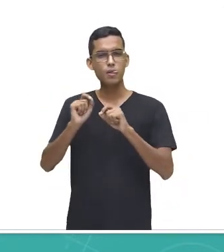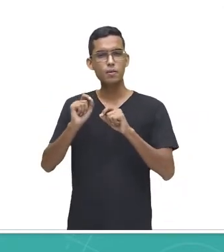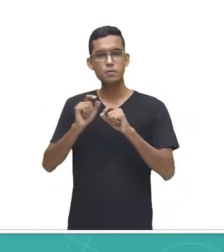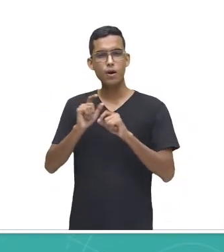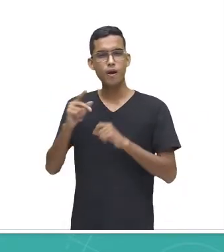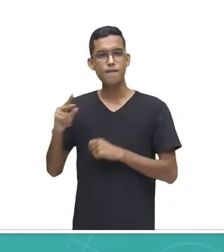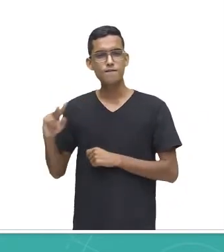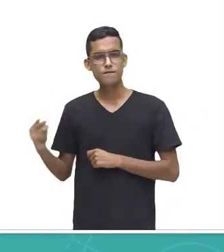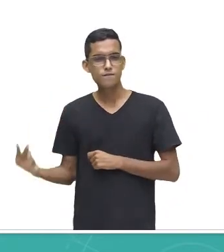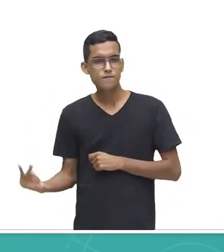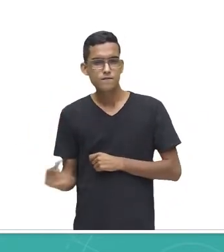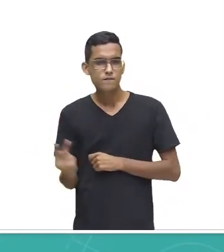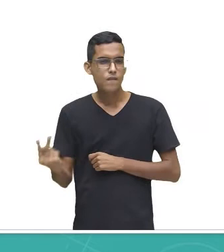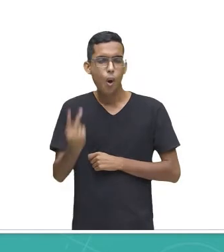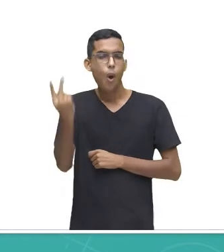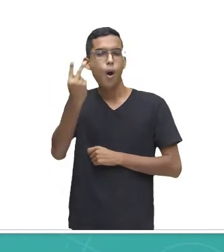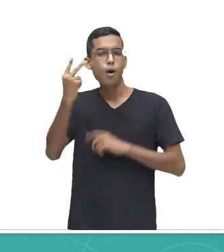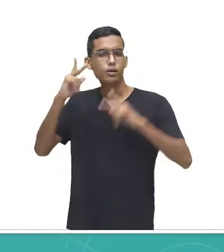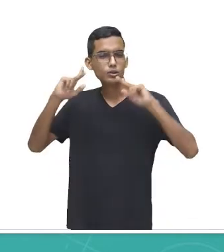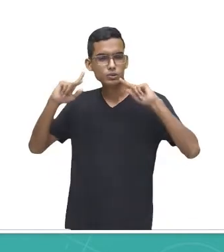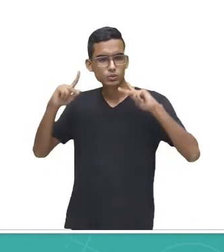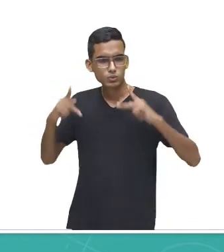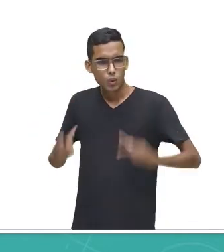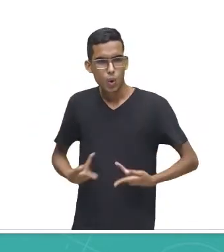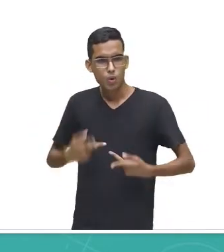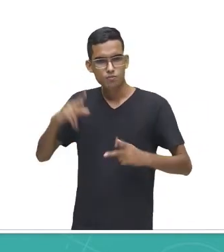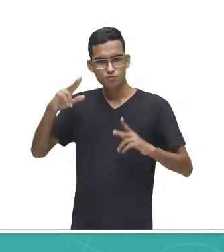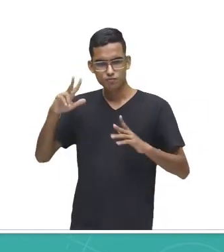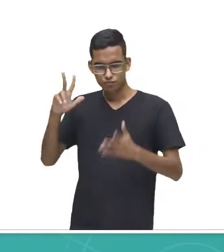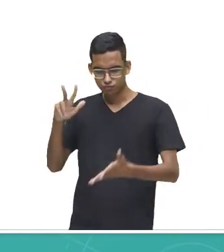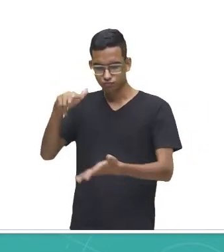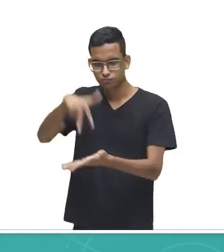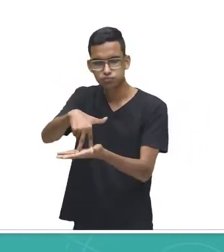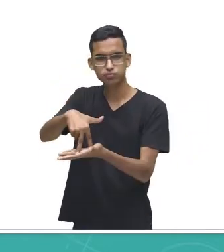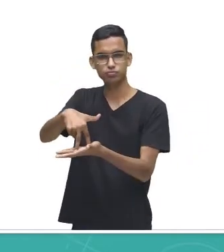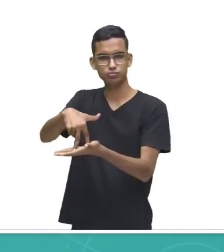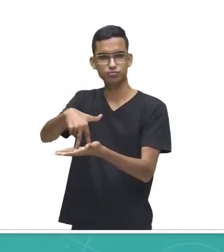do ser humano como criação